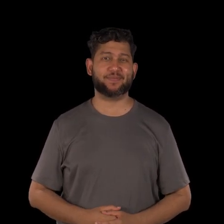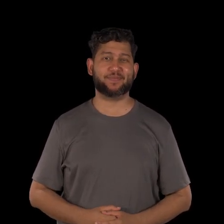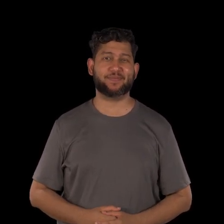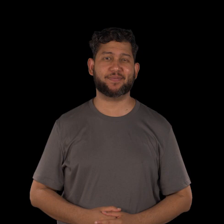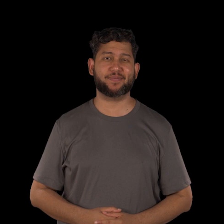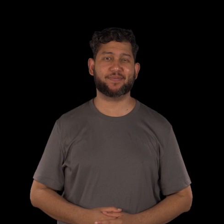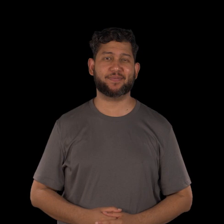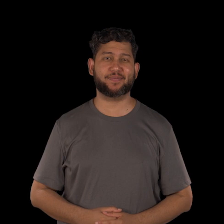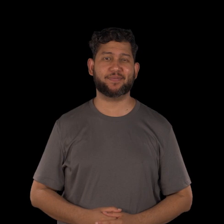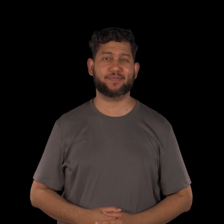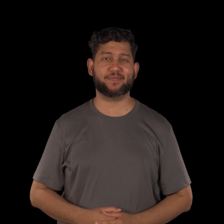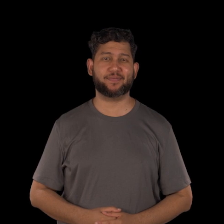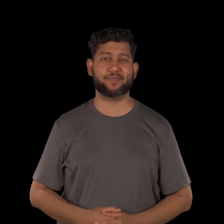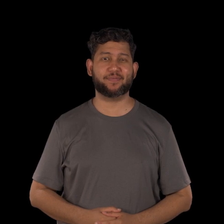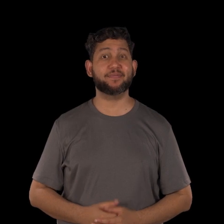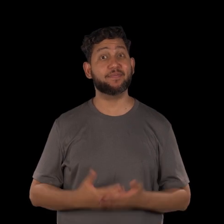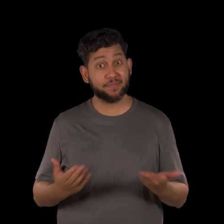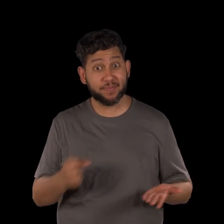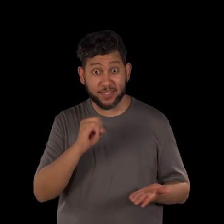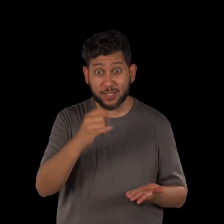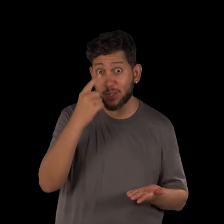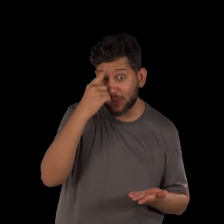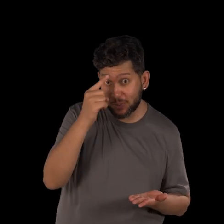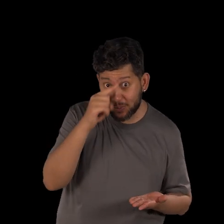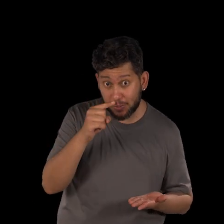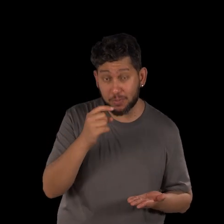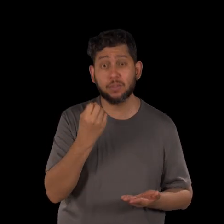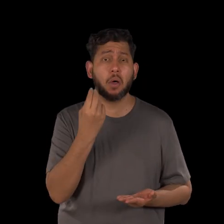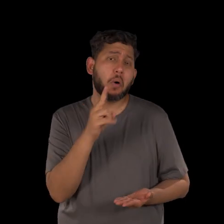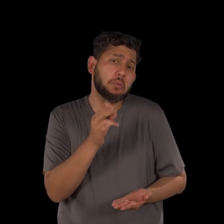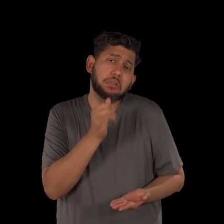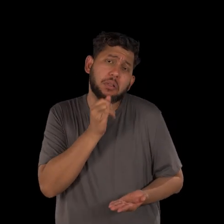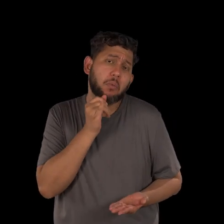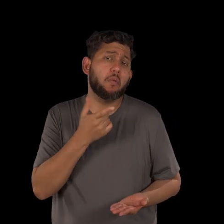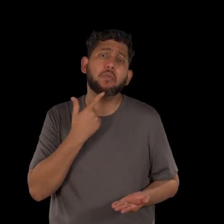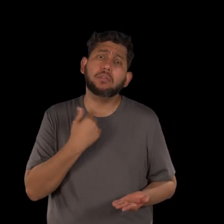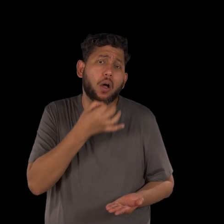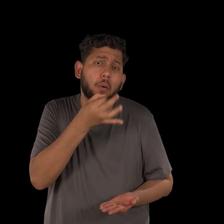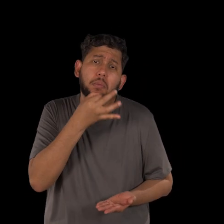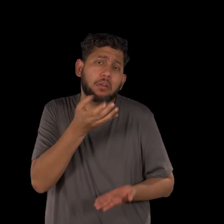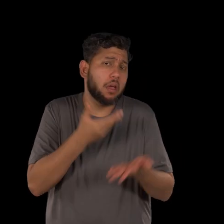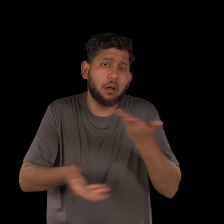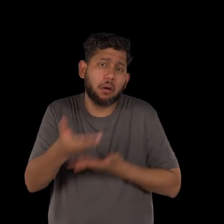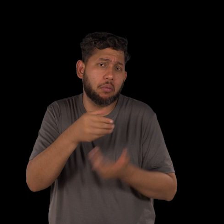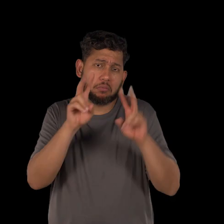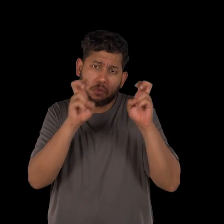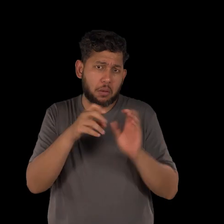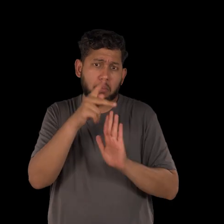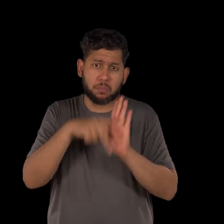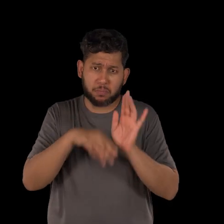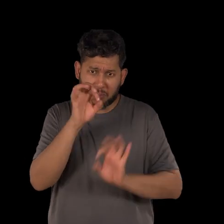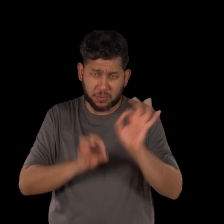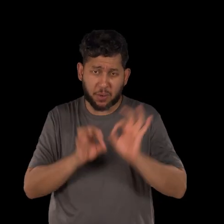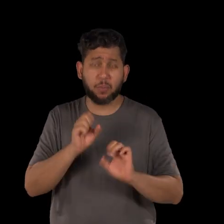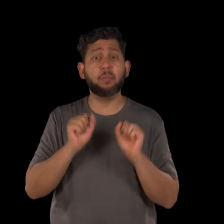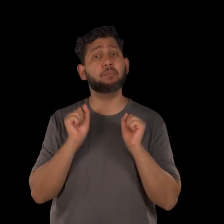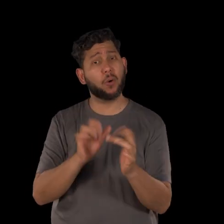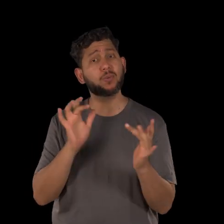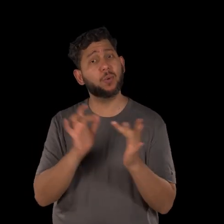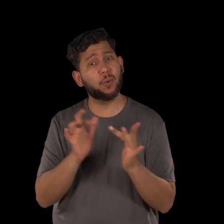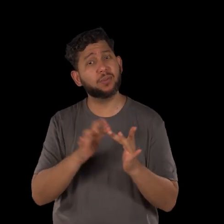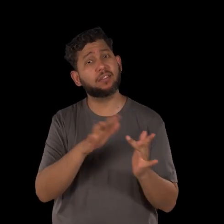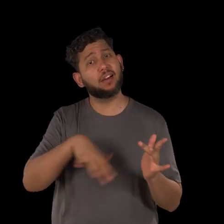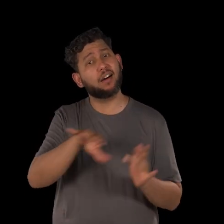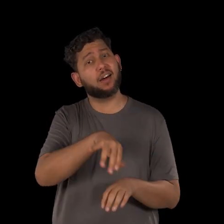www.belavistacultural.com.br. Em caso de dúvidas, ou mesmo se quiser trocar ideias sobre o projeto, entre em contato com o nosso departamento